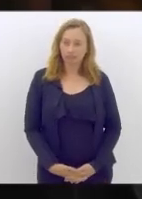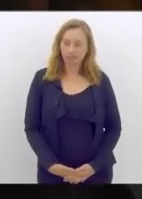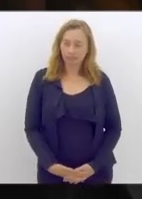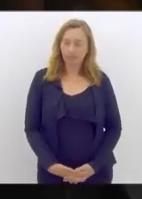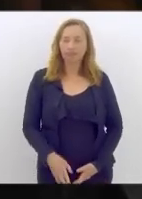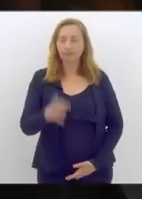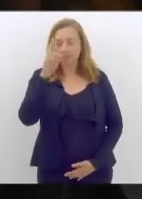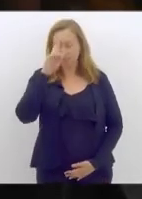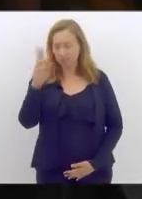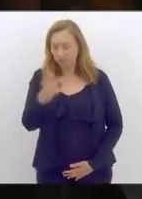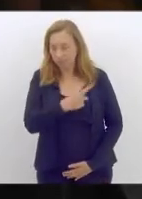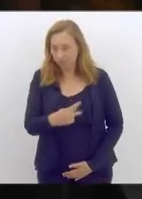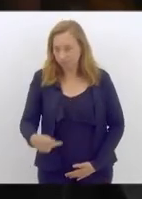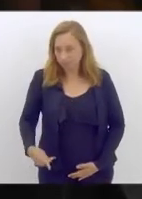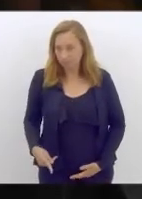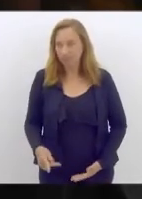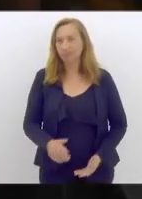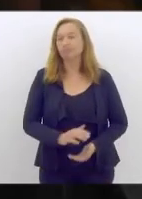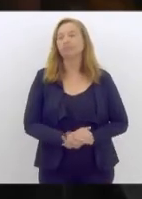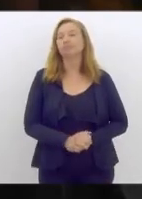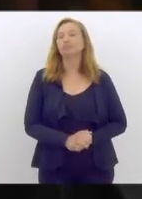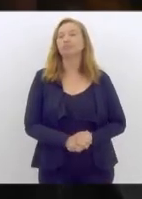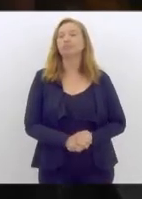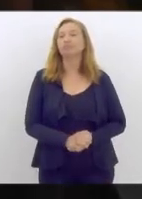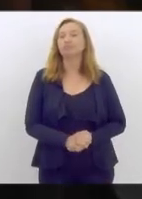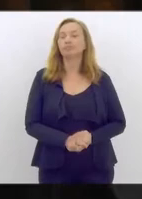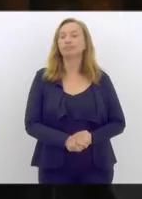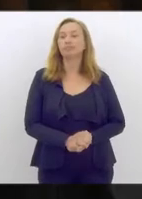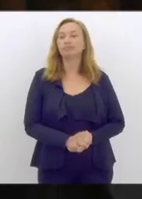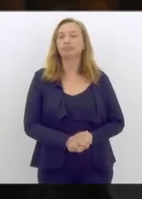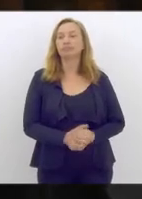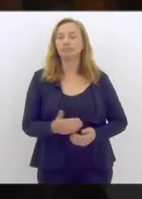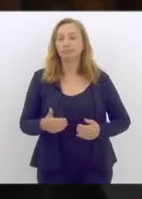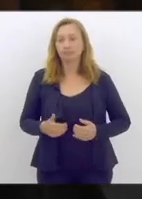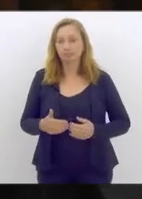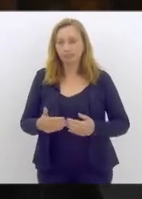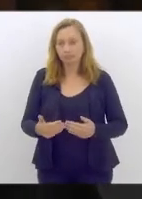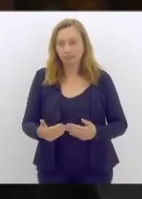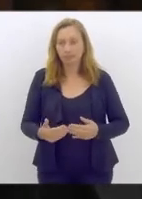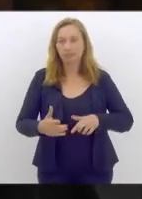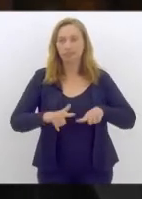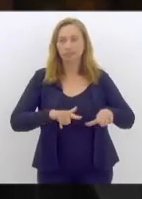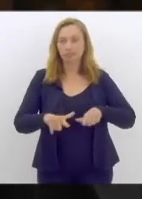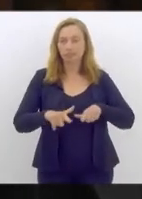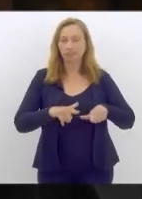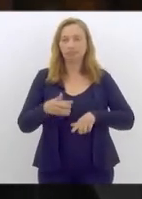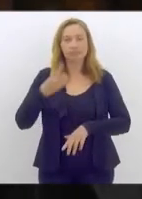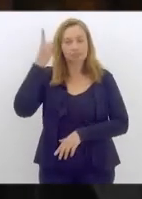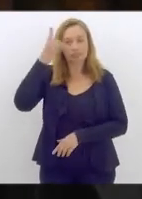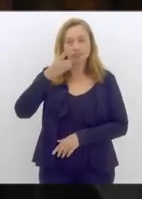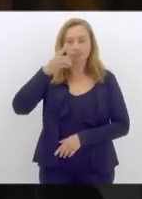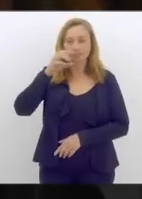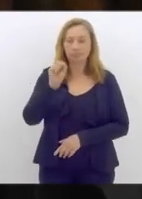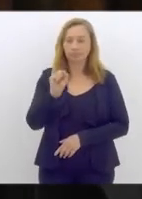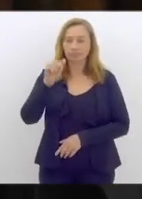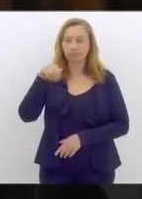seu presidente do expediente Inicial Deputado Samuel Malafaia